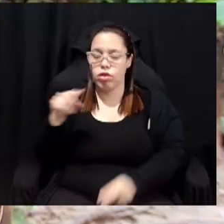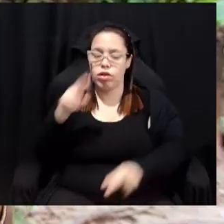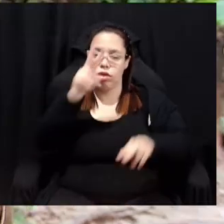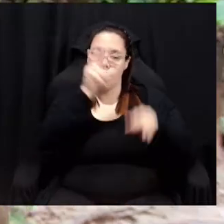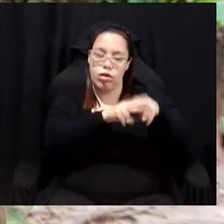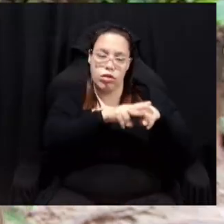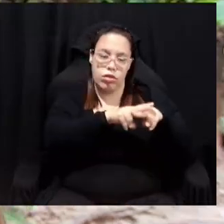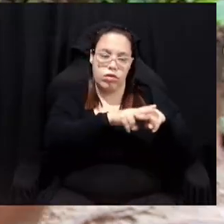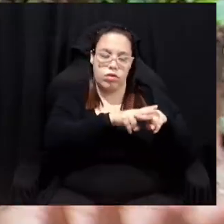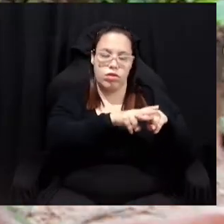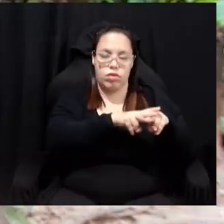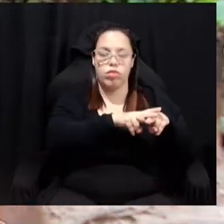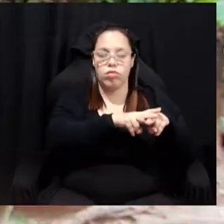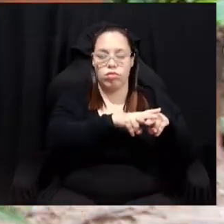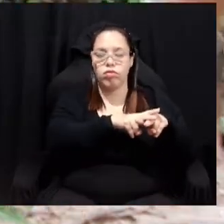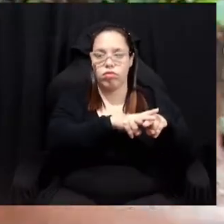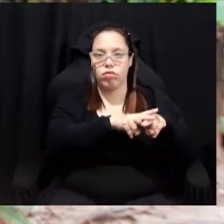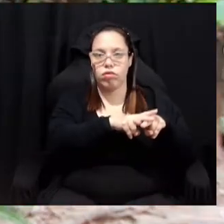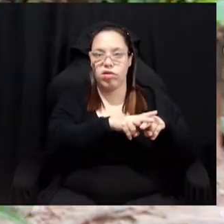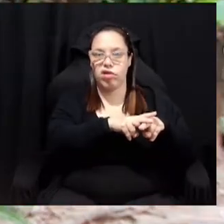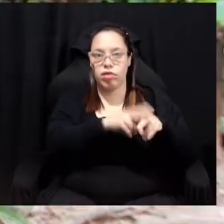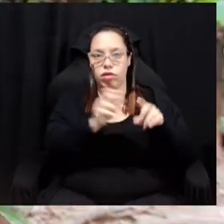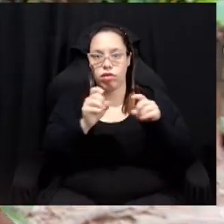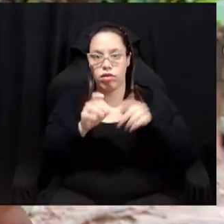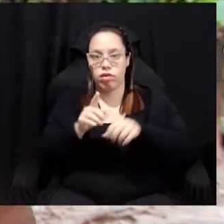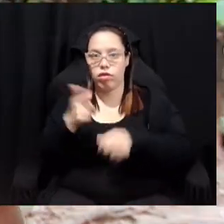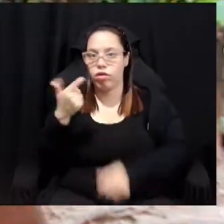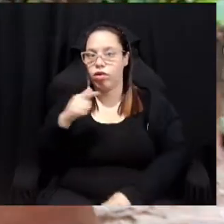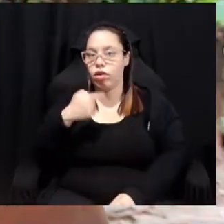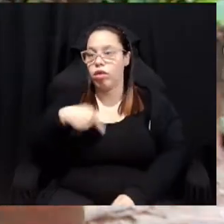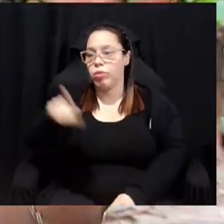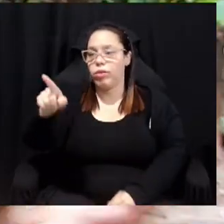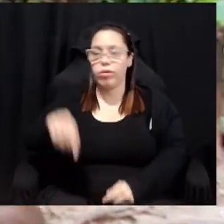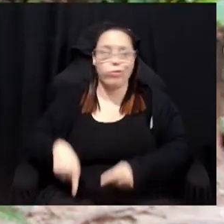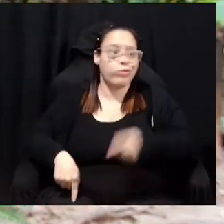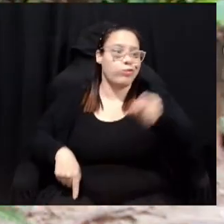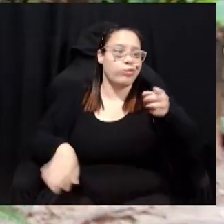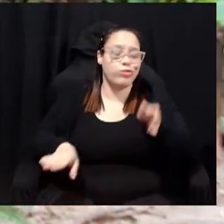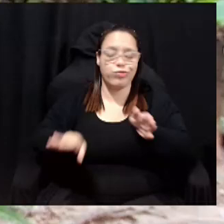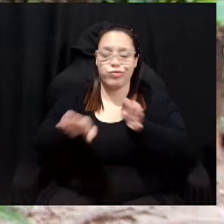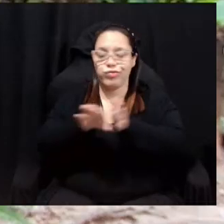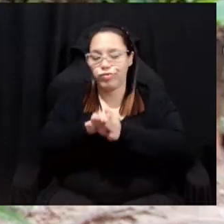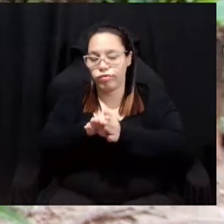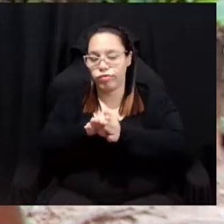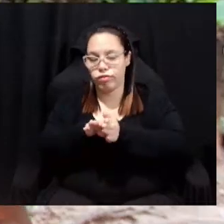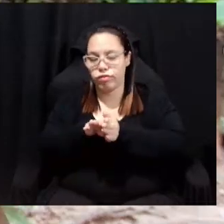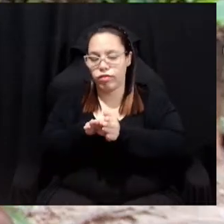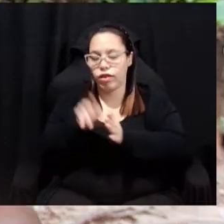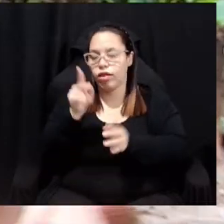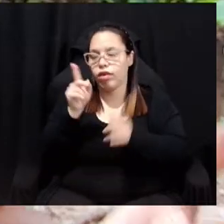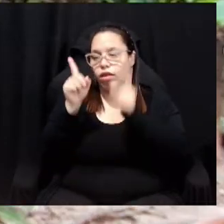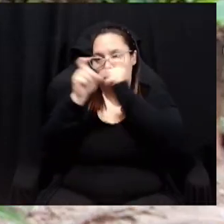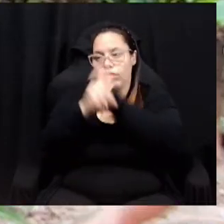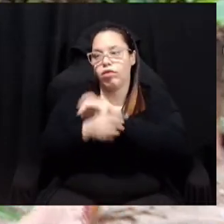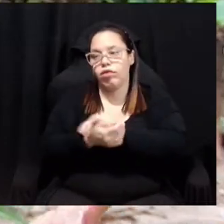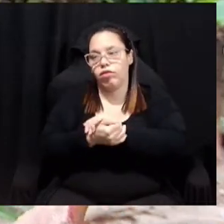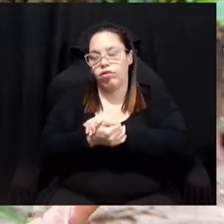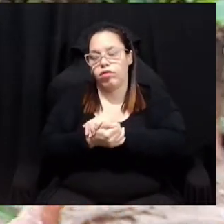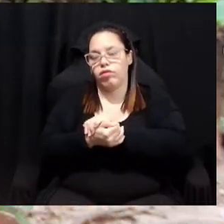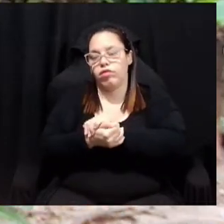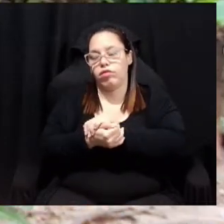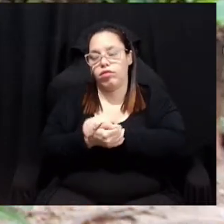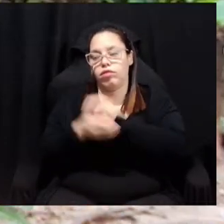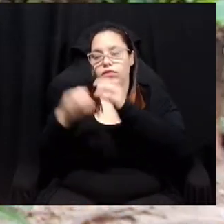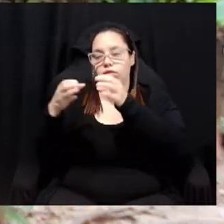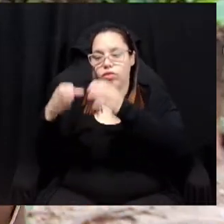de terminar sua pena, não tinha para onde ir, né? Então, pessoas nessas dificuldades. E quando colocávamos os